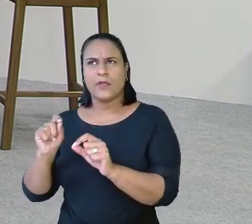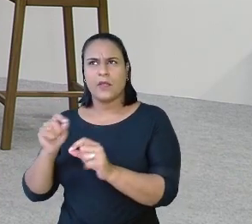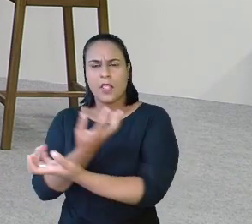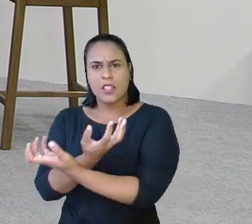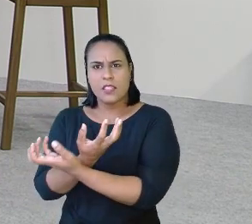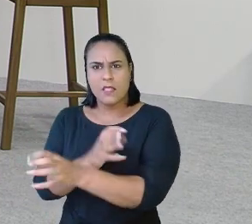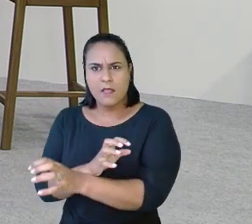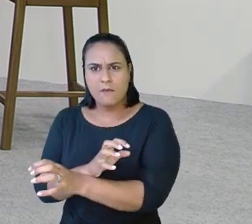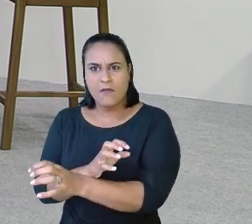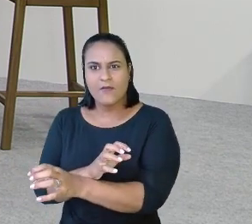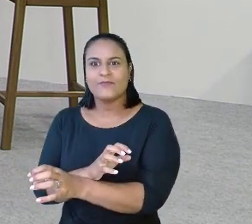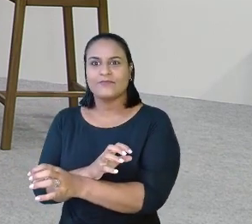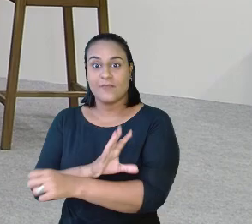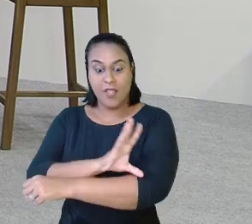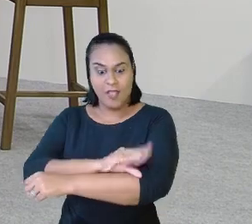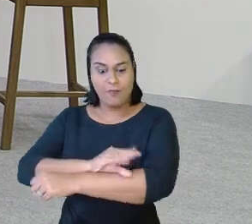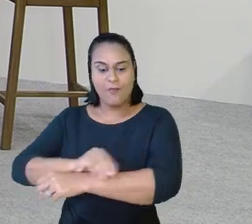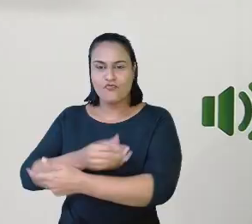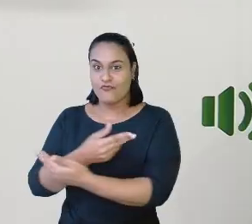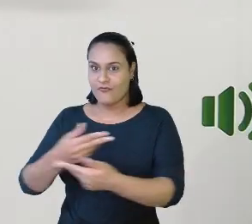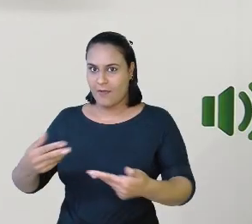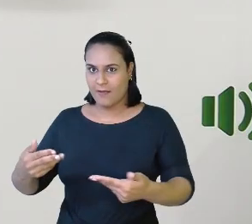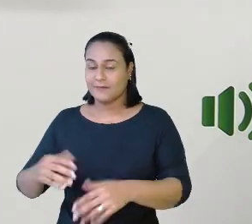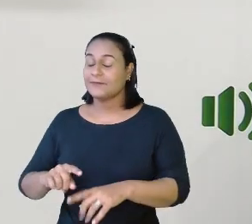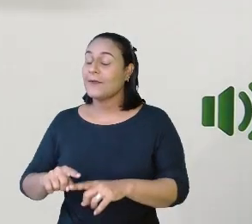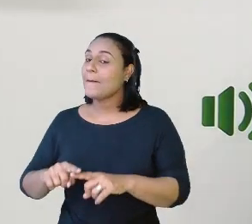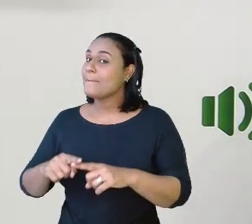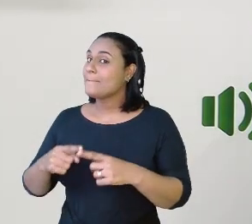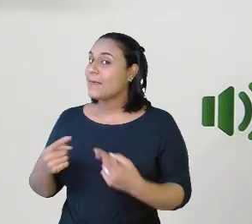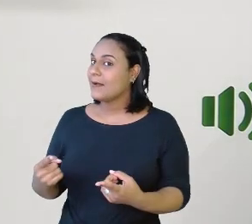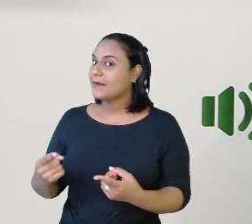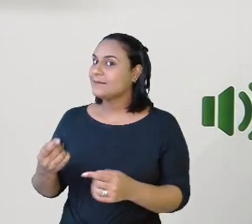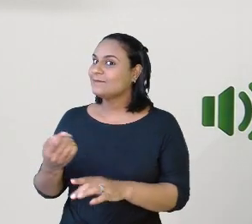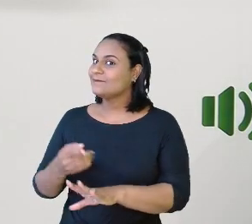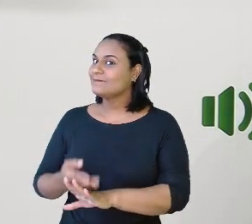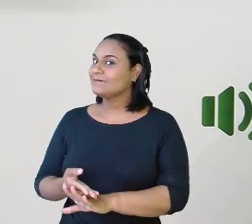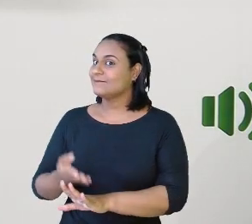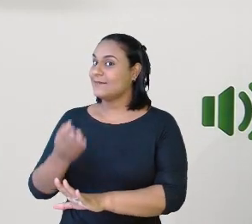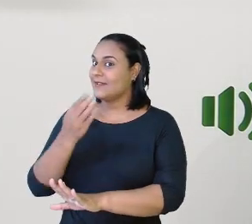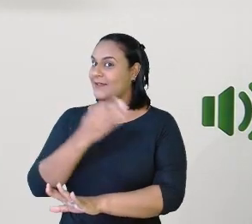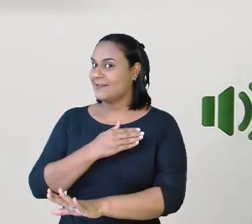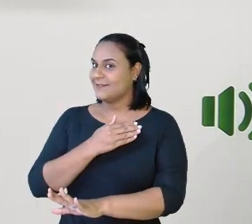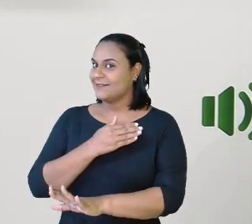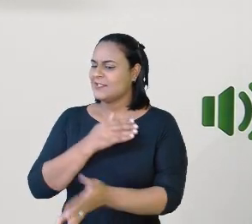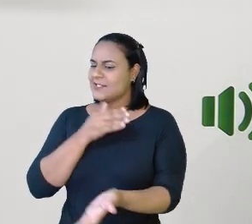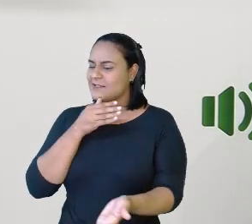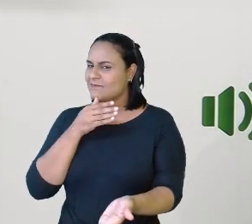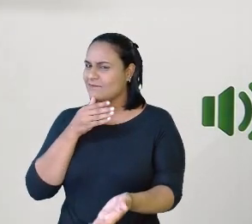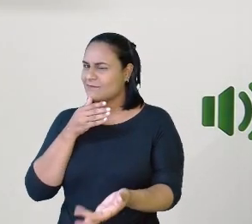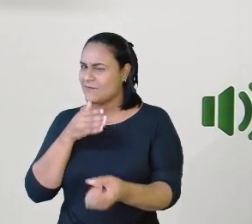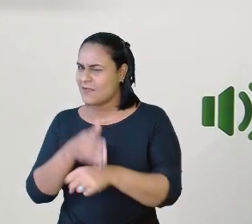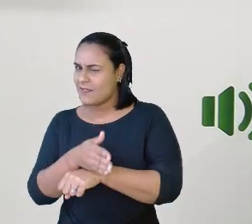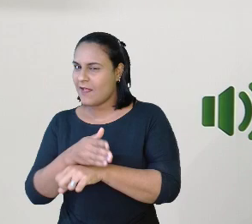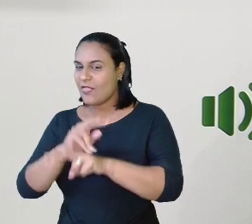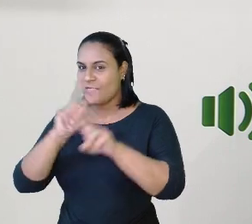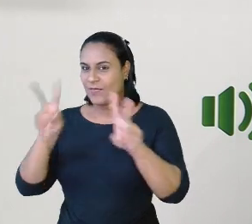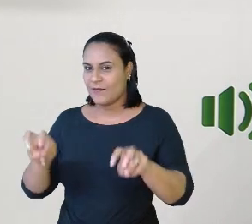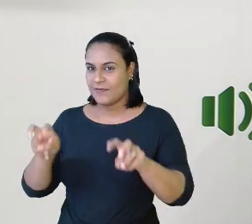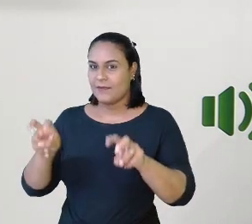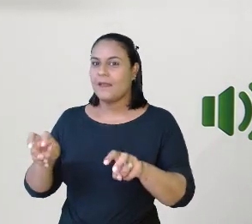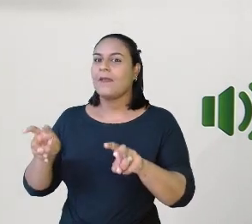e músculos. Pois é, mas antes de entrarmos no